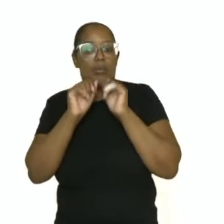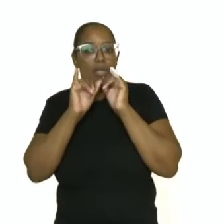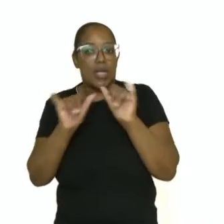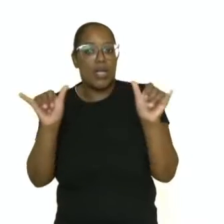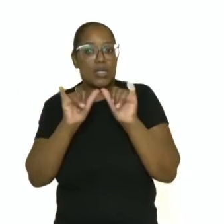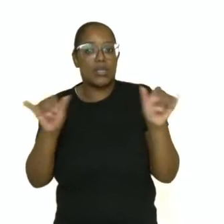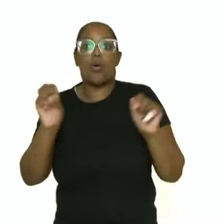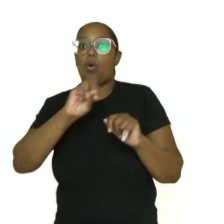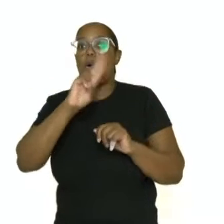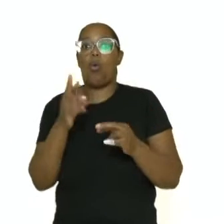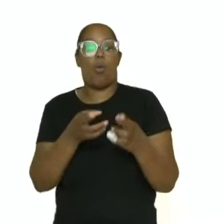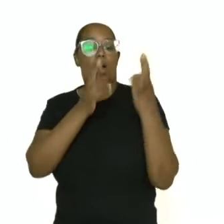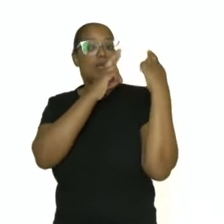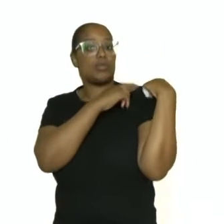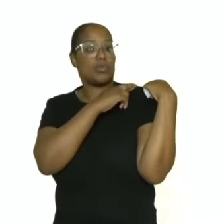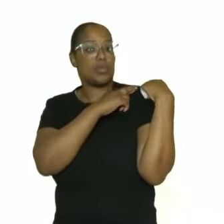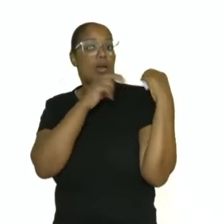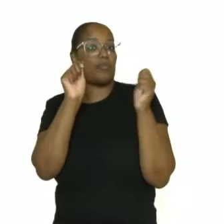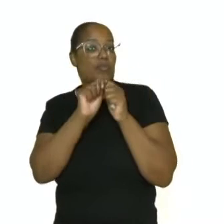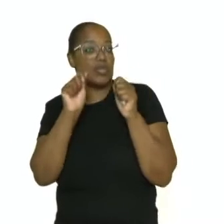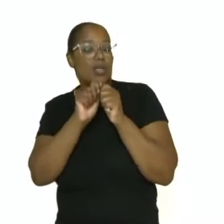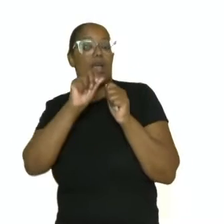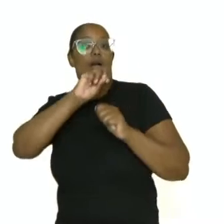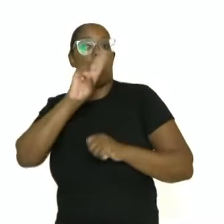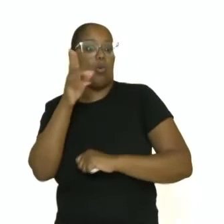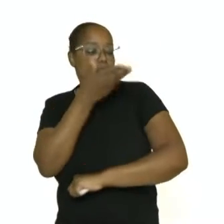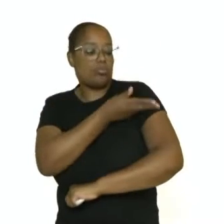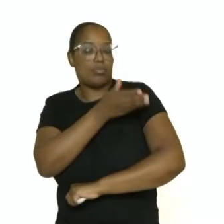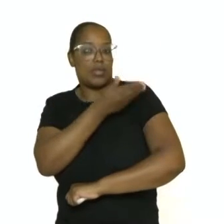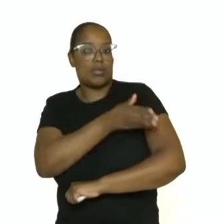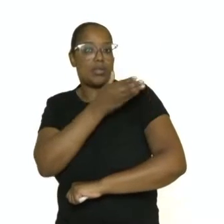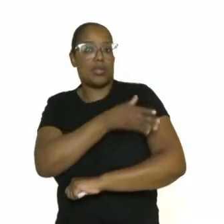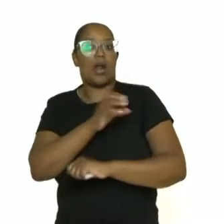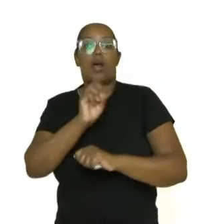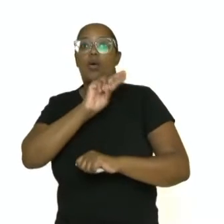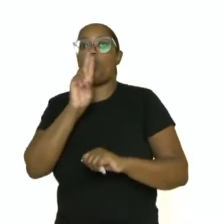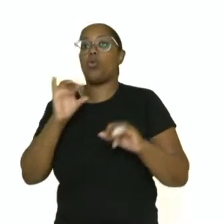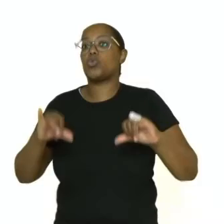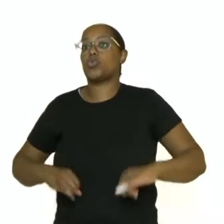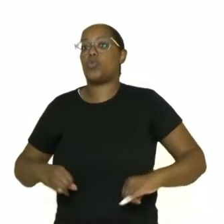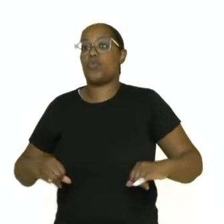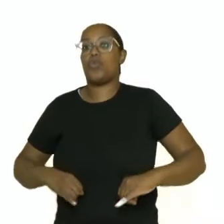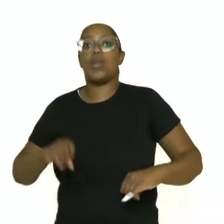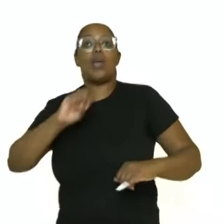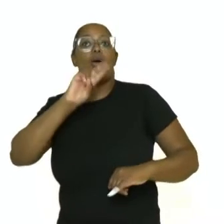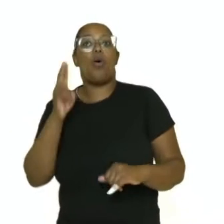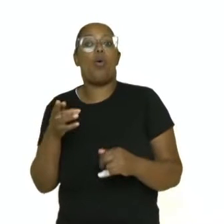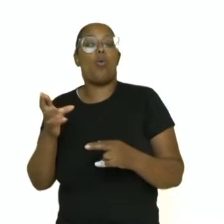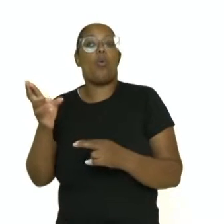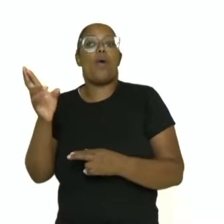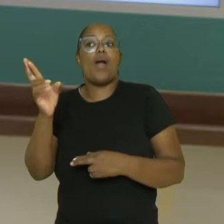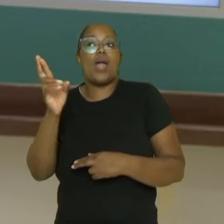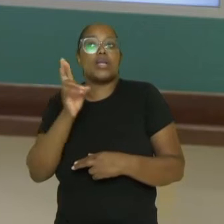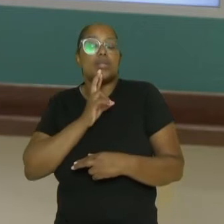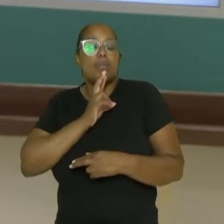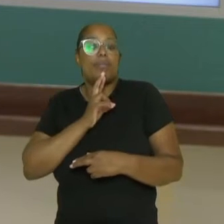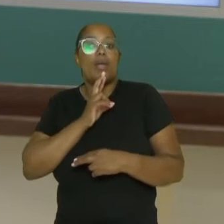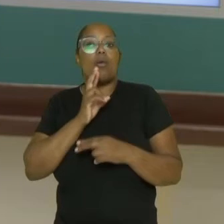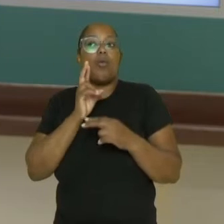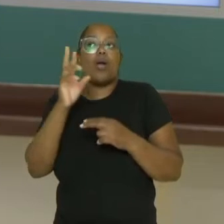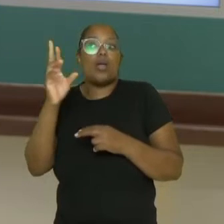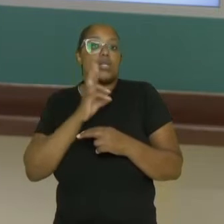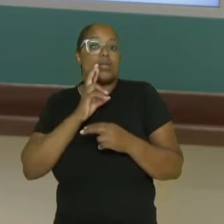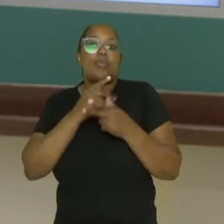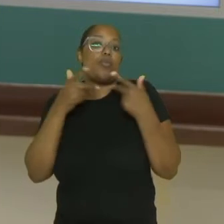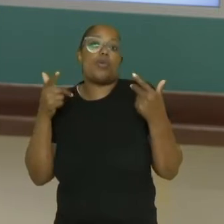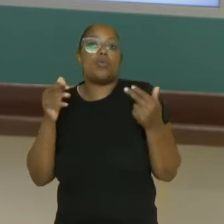é responsável por realizar ou praticar, ainda sofrer ou receber uma ação ou estado. Por